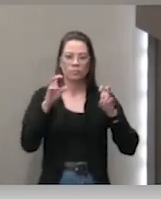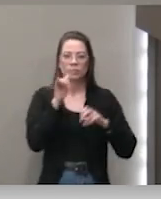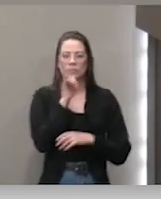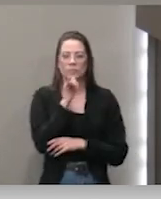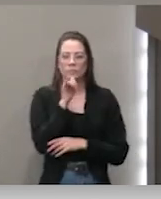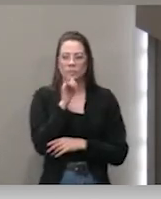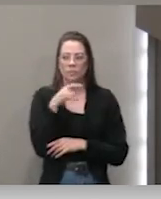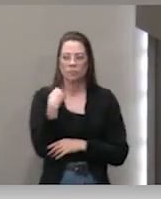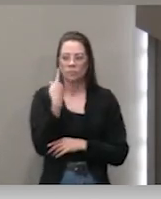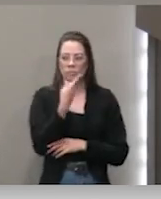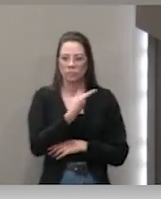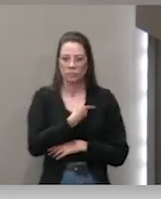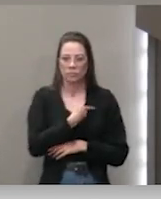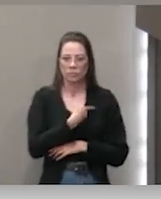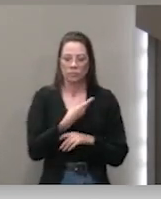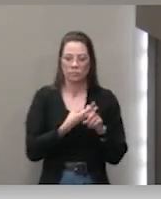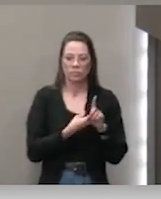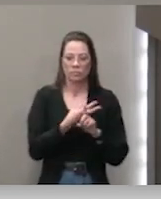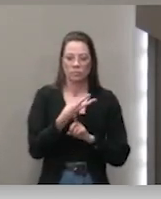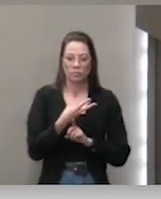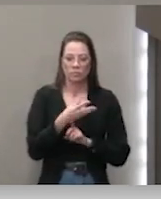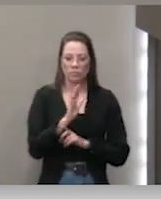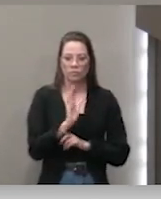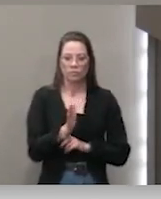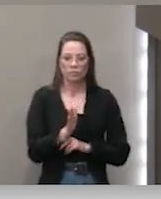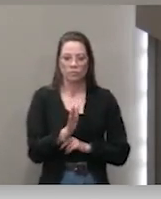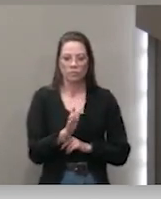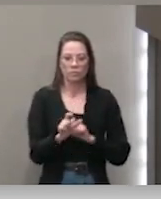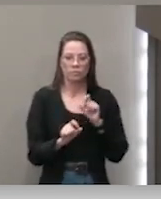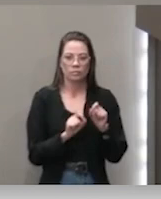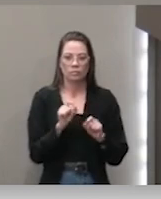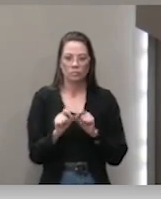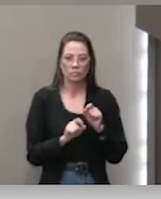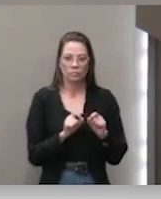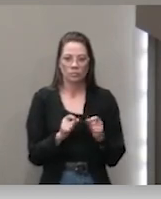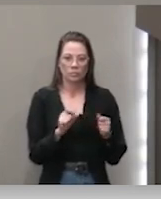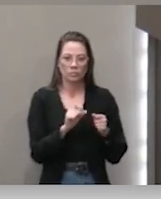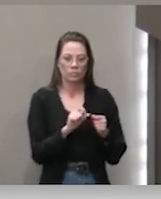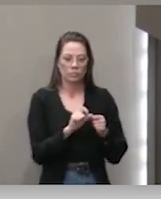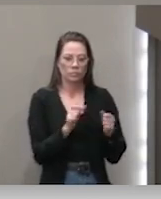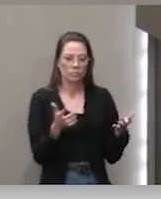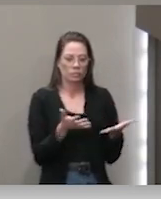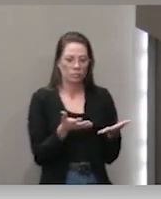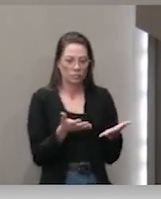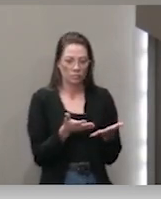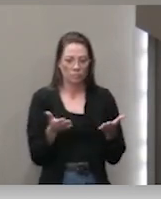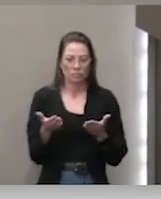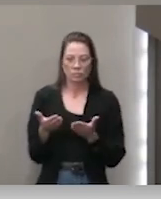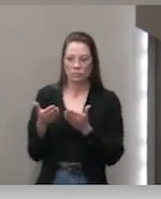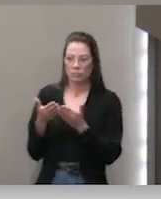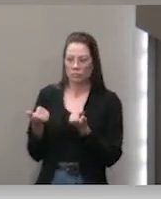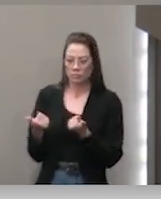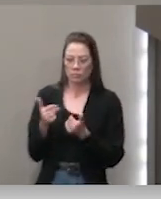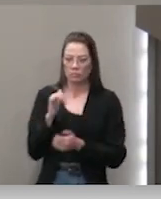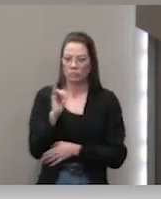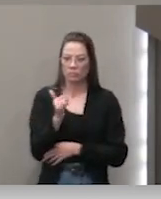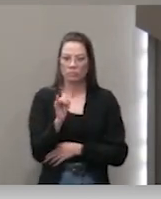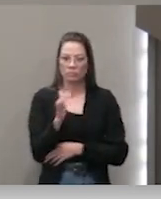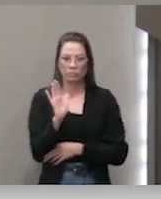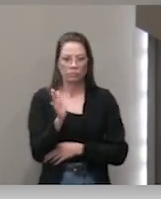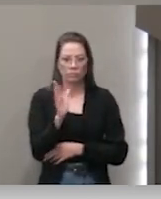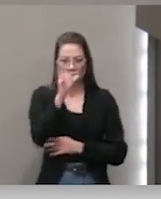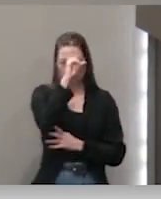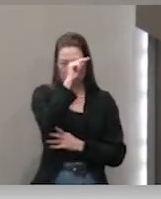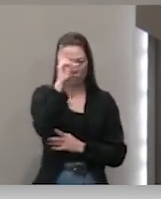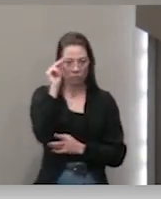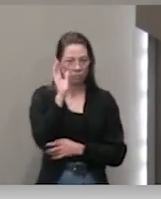exemplo, nós estamos em 3 meses, vereador Rufa. Então quer dizer que o cara fez agora o pedido, a indicação, e o